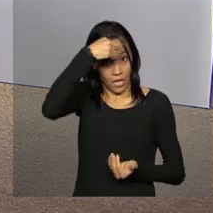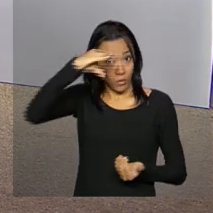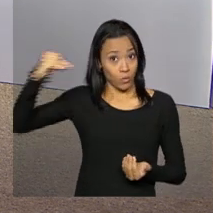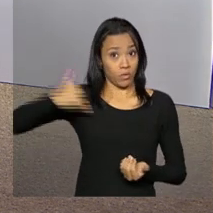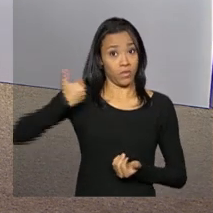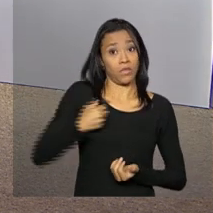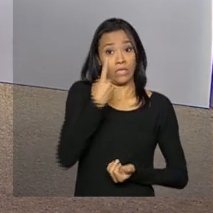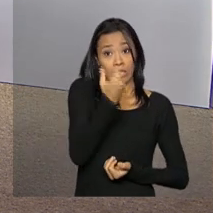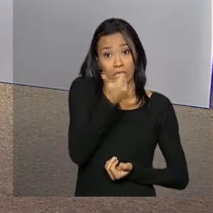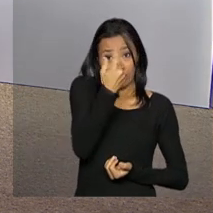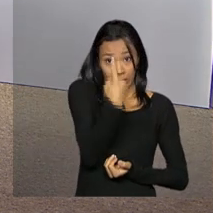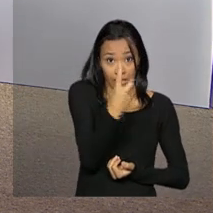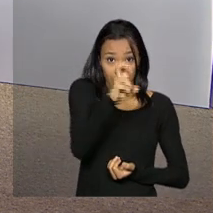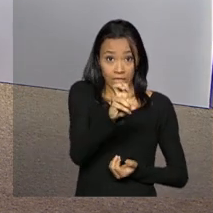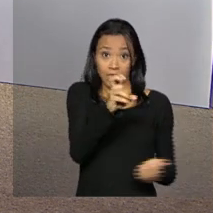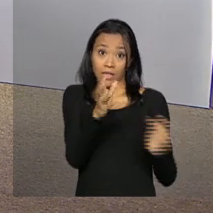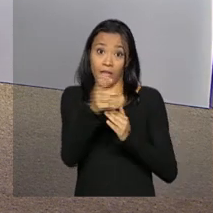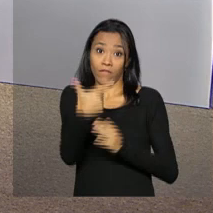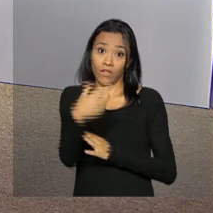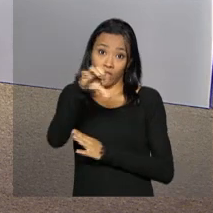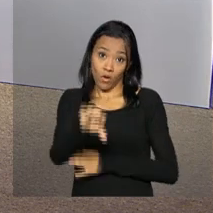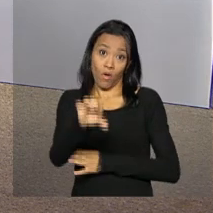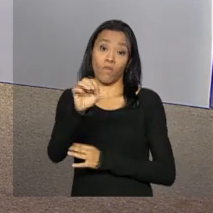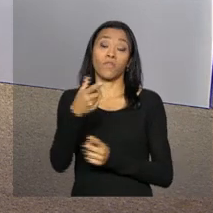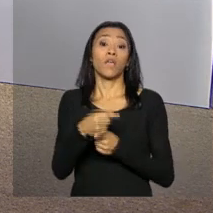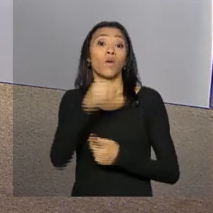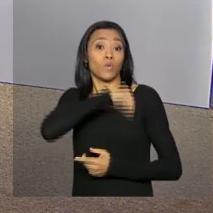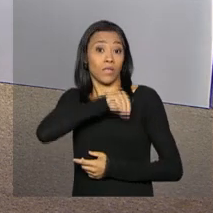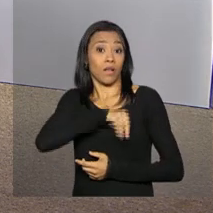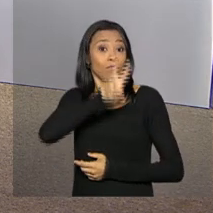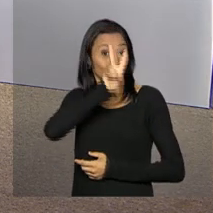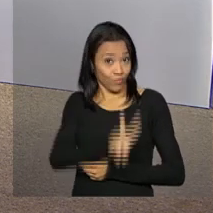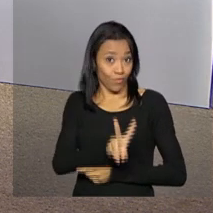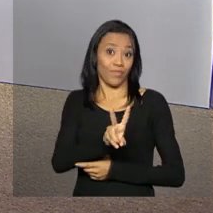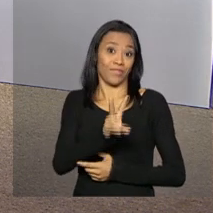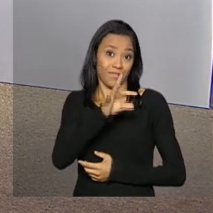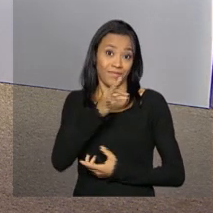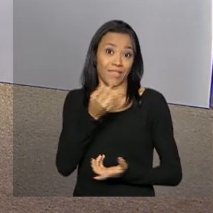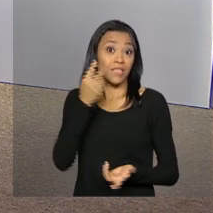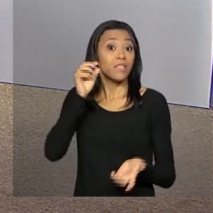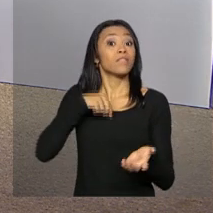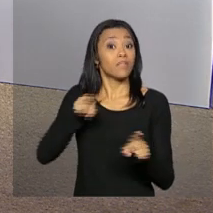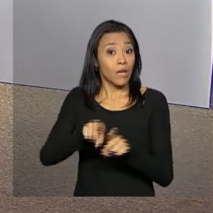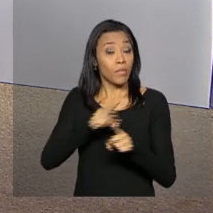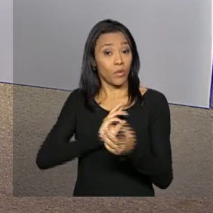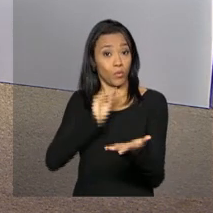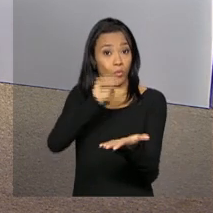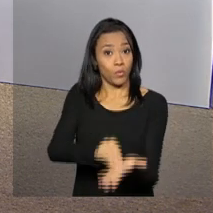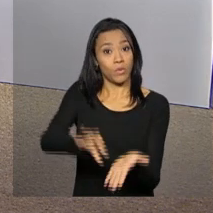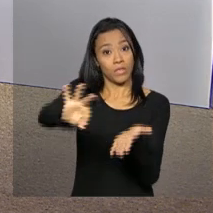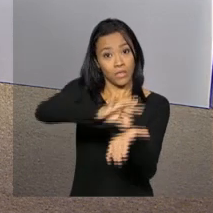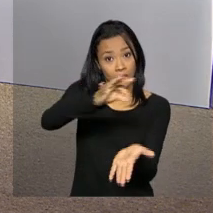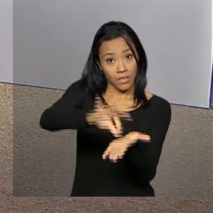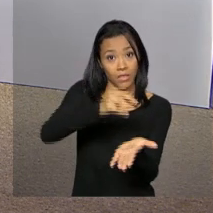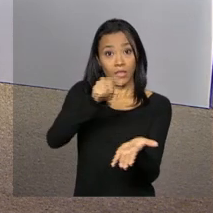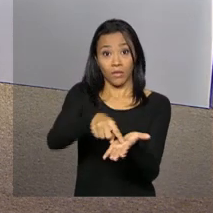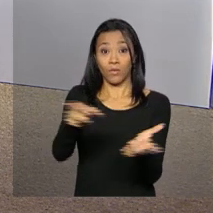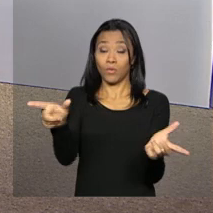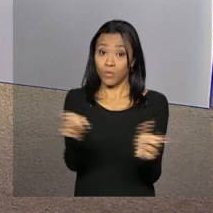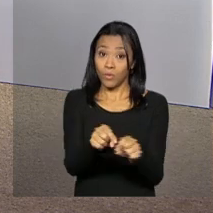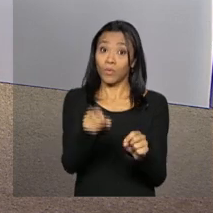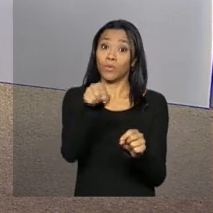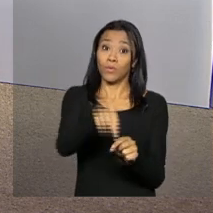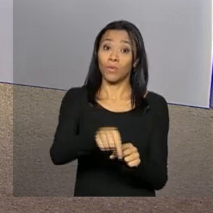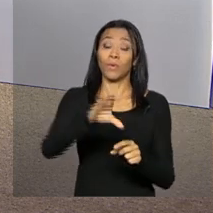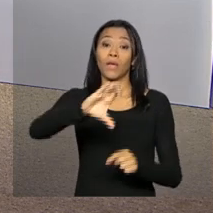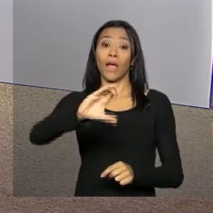a 29 anos com renda mensal de até 2 salários mínimos que estejam inscritos no Cadastro Único para Programas Sociais do